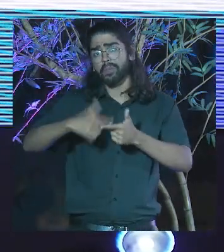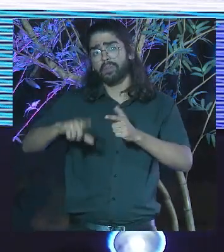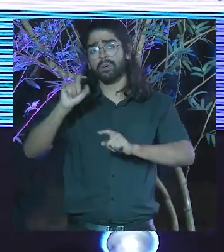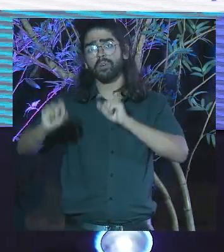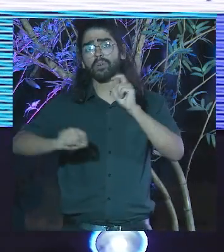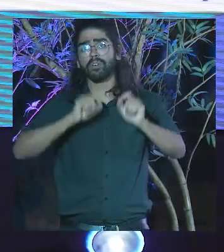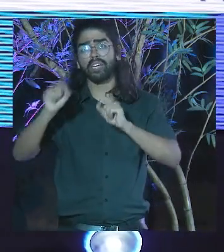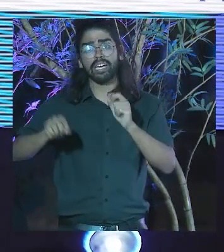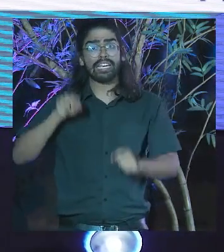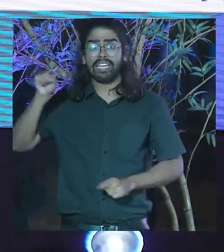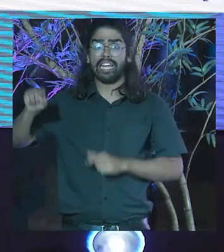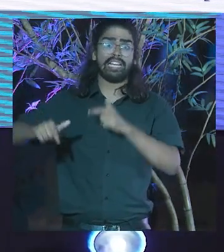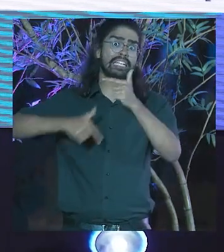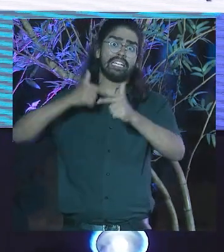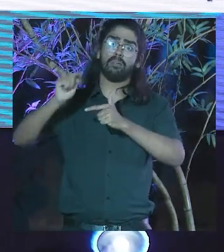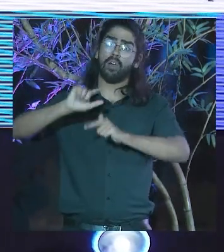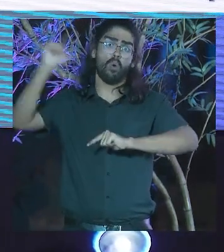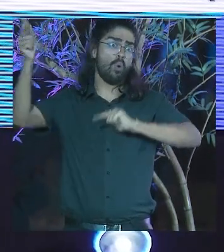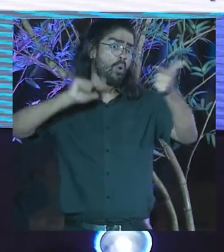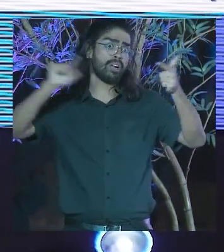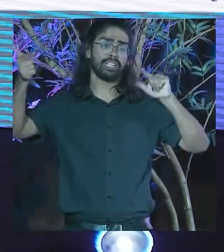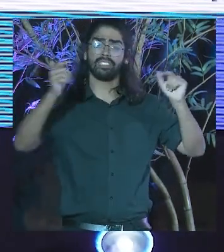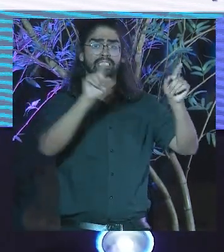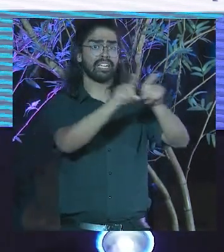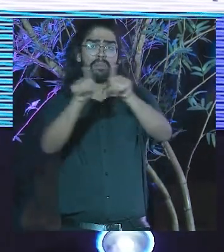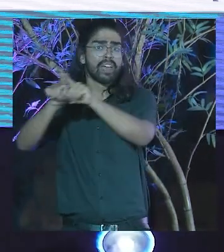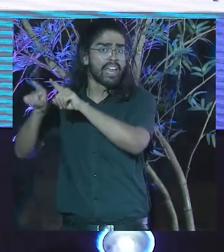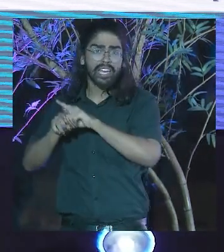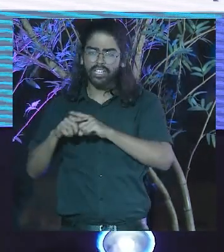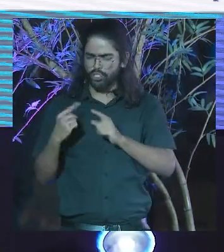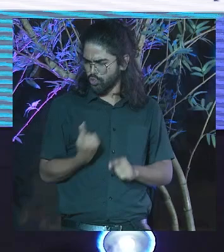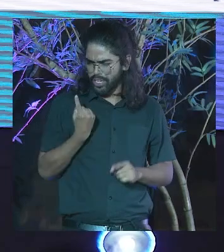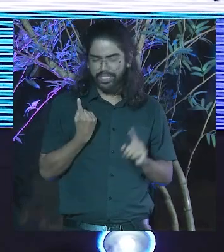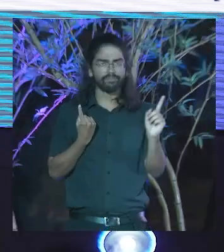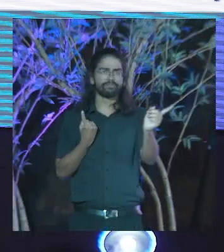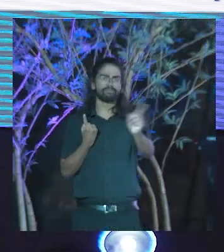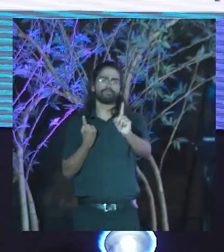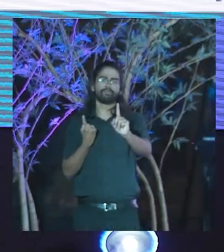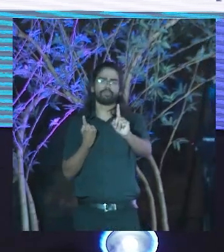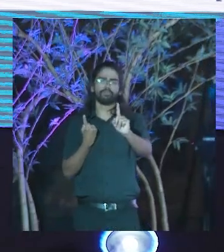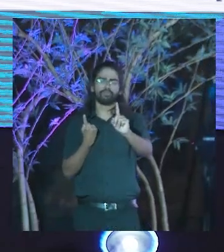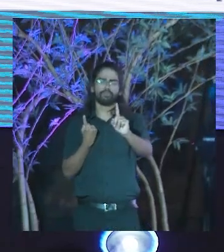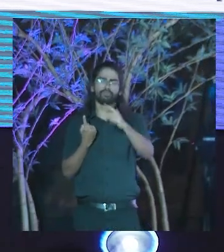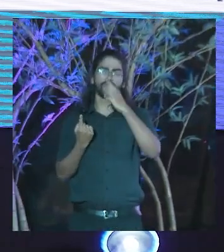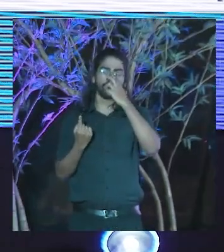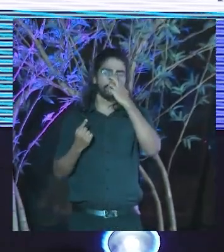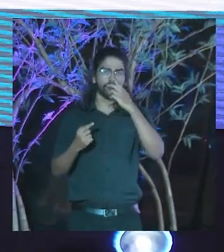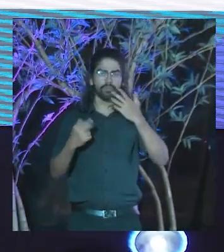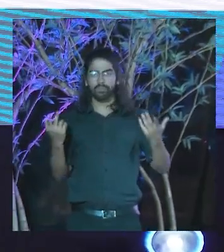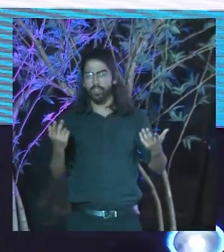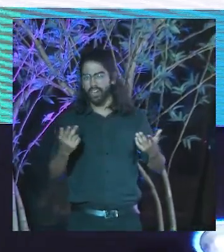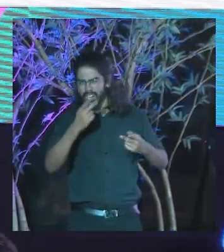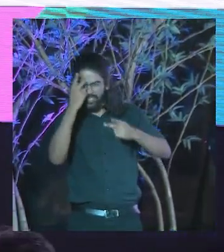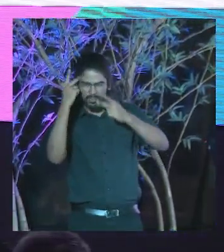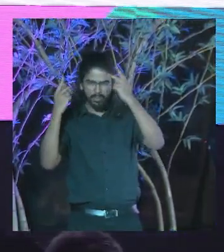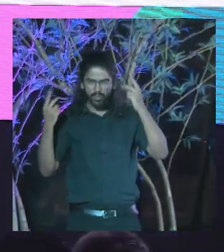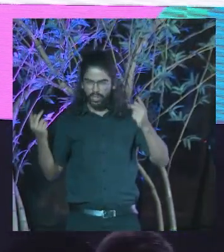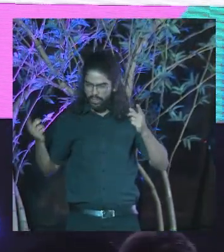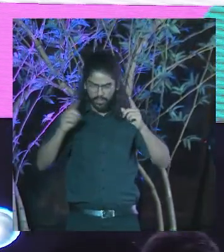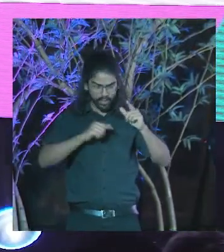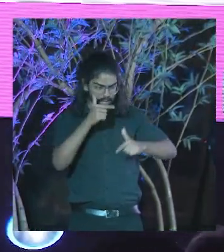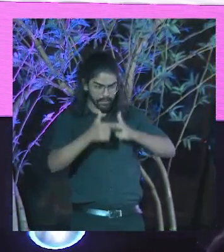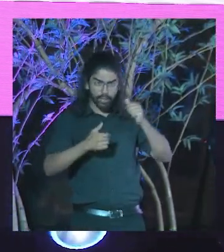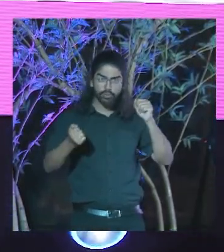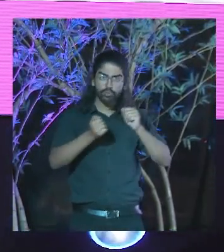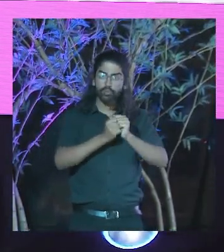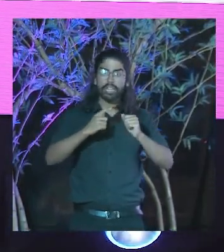ela trabalha com muitas outras pessoas e, além disso, ela não trabalha sozinha. As últimas pessoas que chegaram para trabalhar com a gente têm um